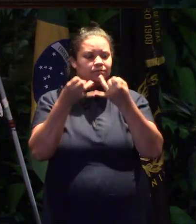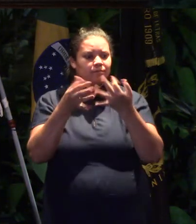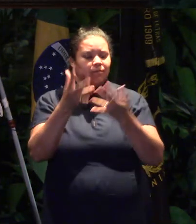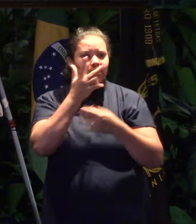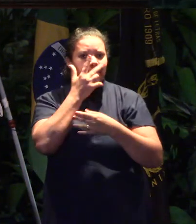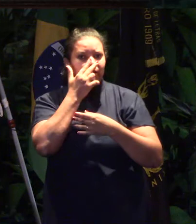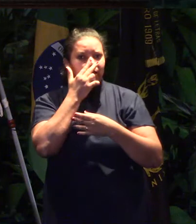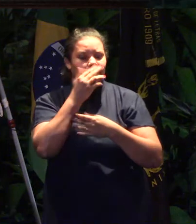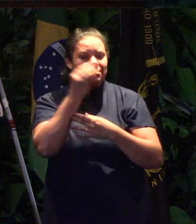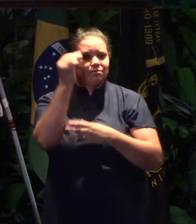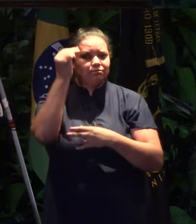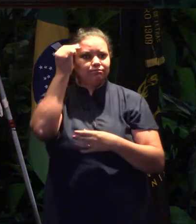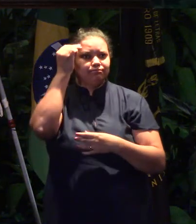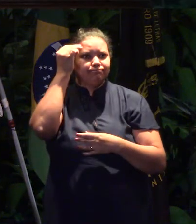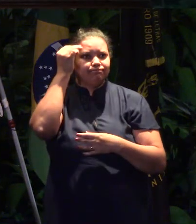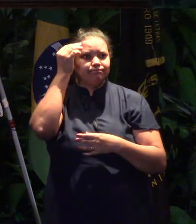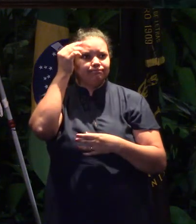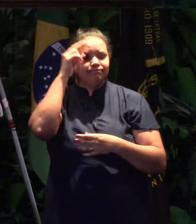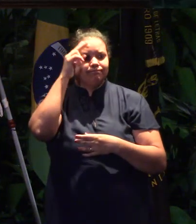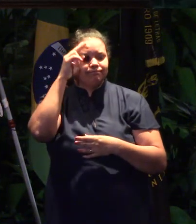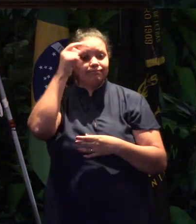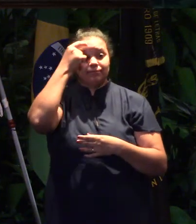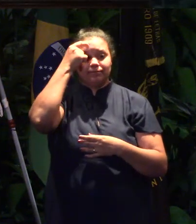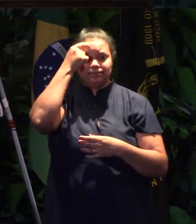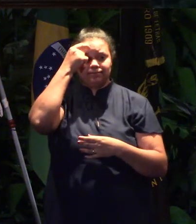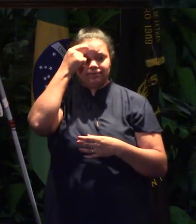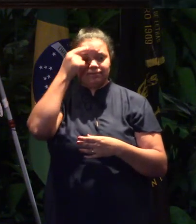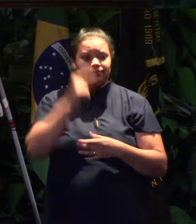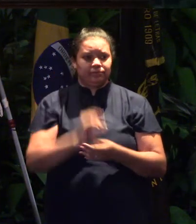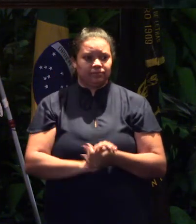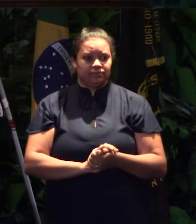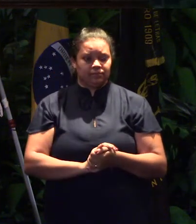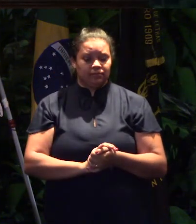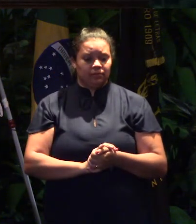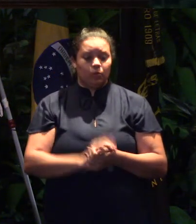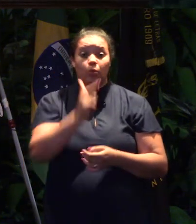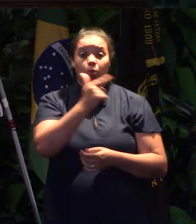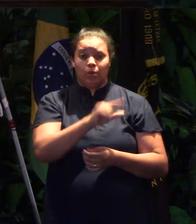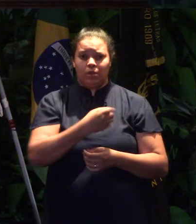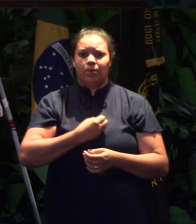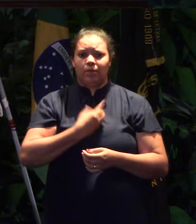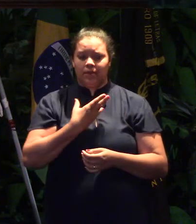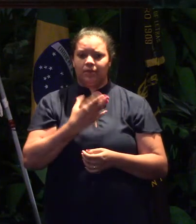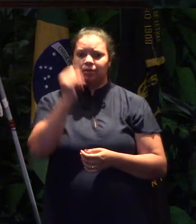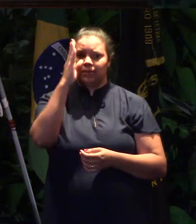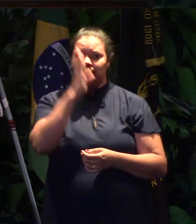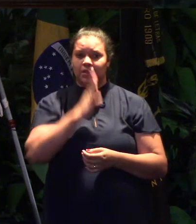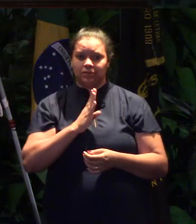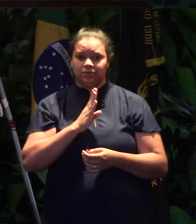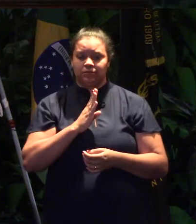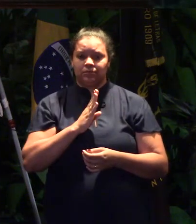isso aconteceu com outro escritor aqui, um poeta brasileiro, que não sei se você conhece, ou deve conhecer de nome, pelo menos o